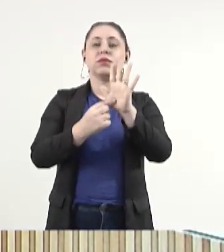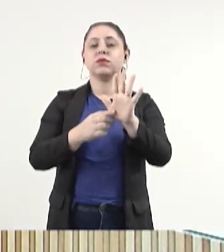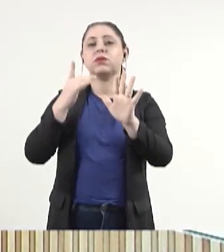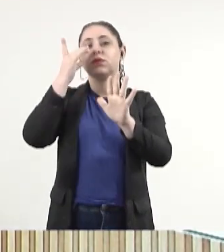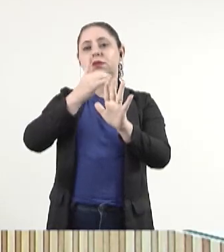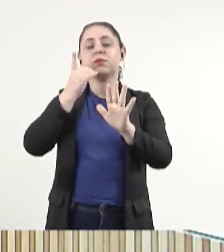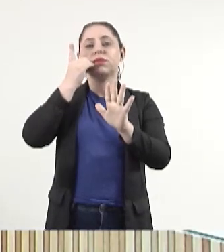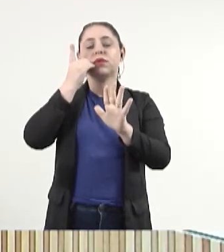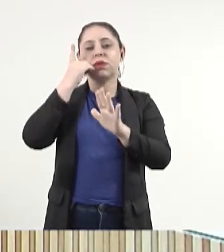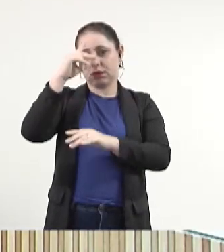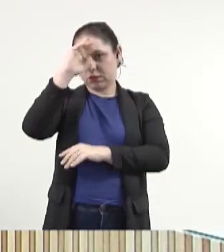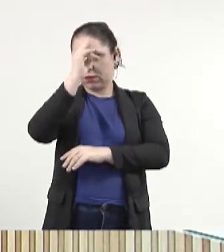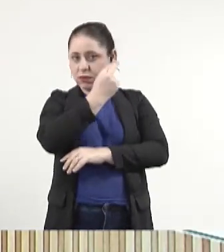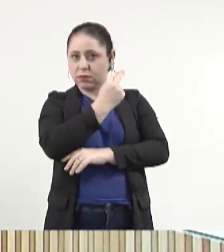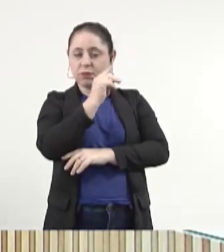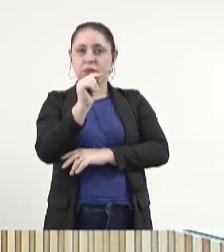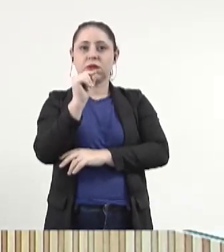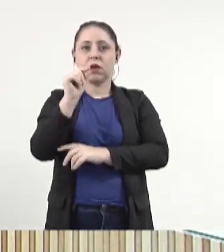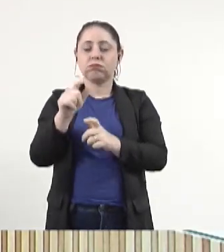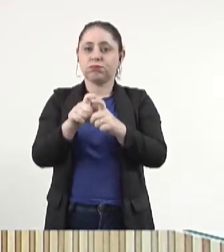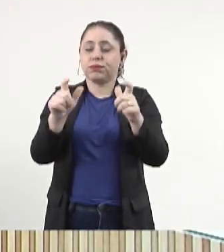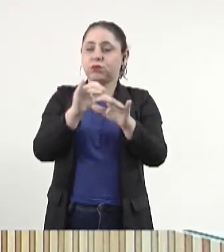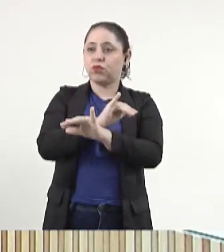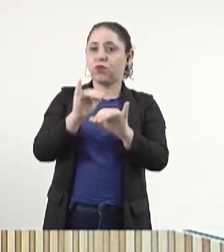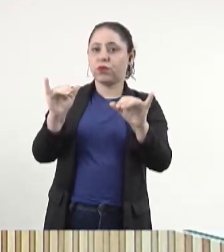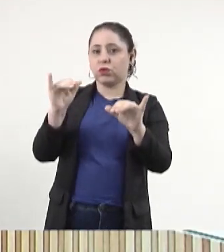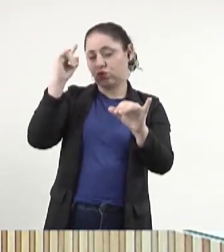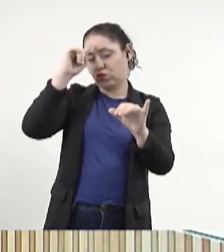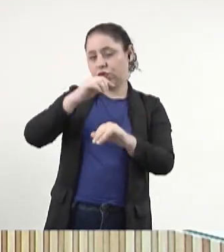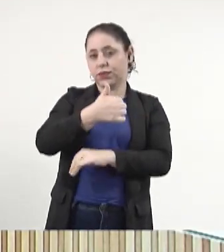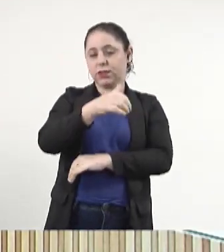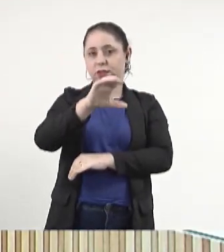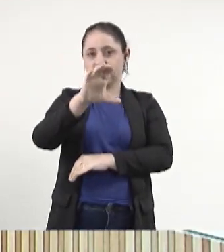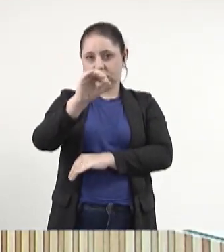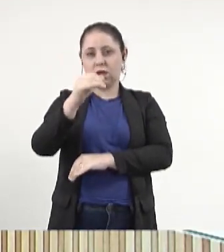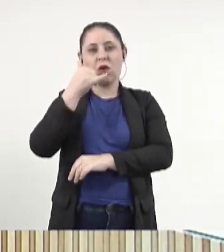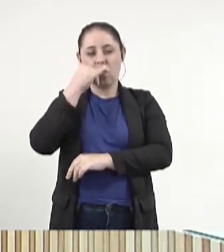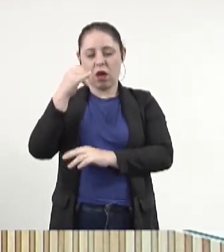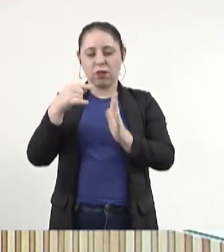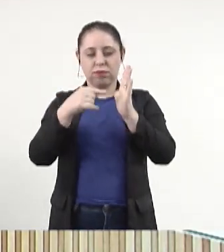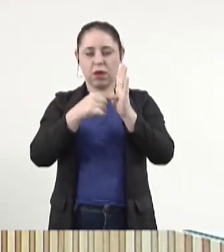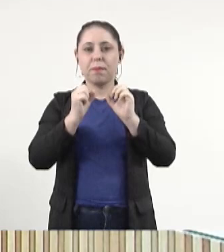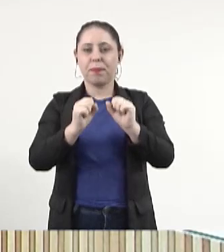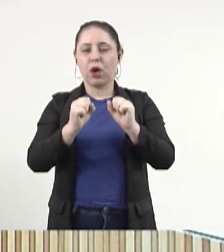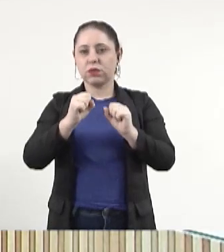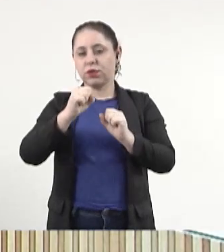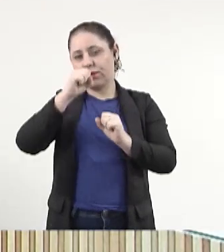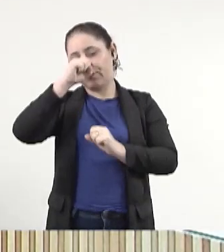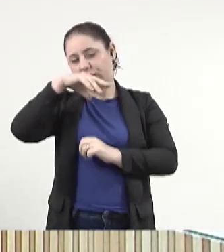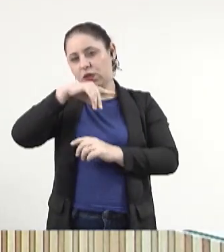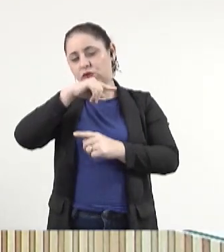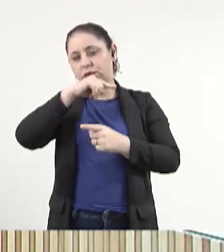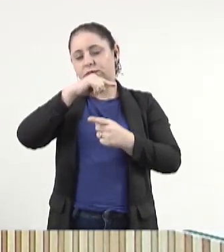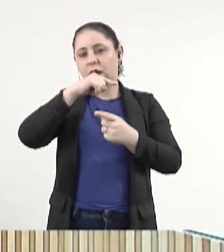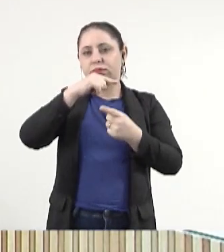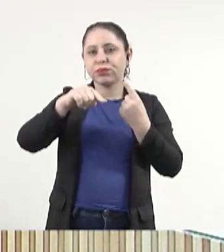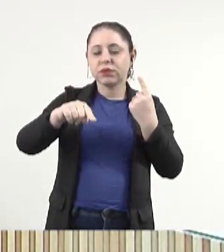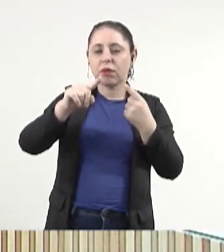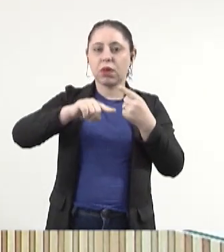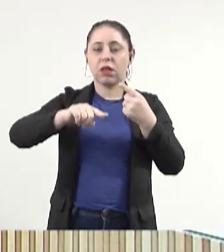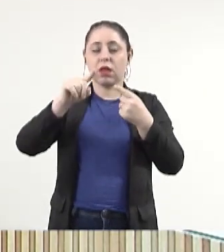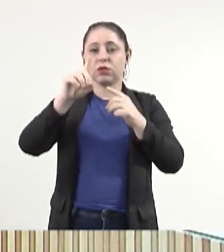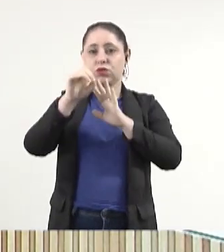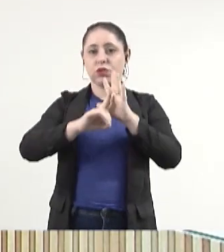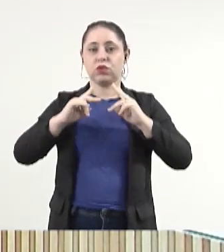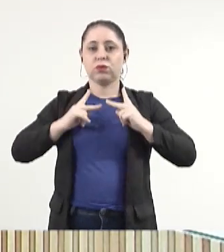pelo deputado Rinaldo Modesto e que amplia a divulgação do Disque 100, que é aquele canal de denúncias de violações de direitos humanos, e